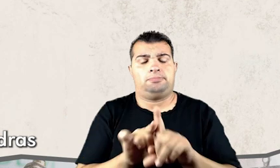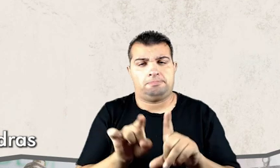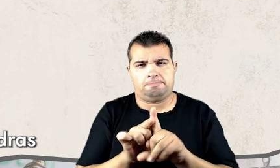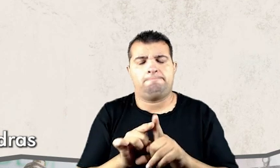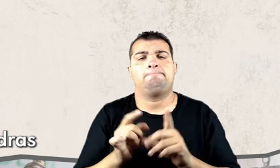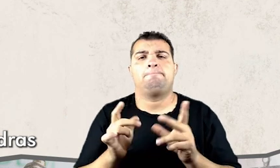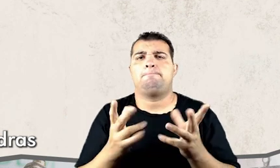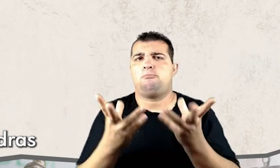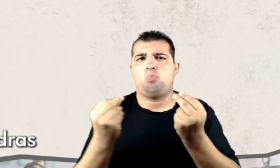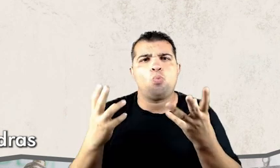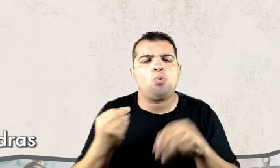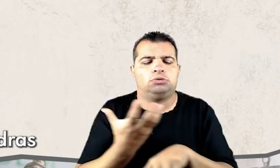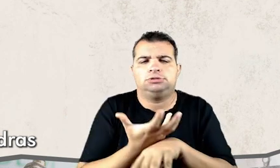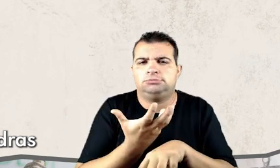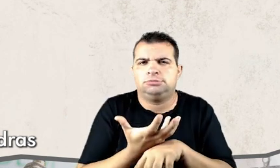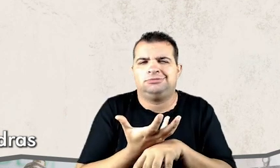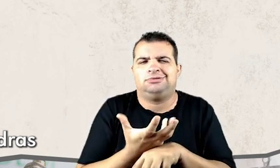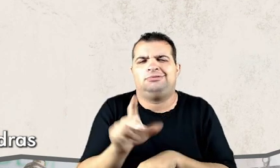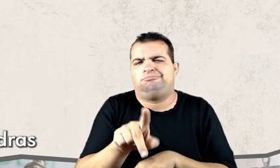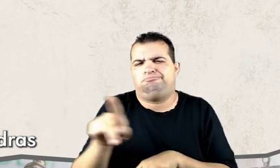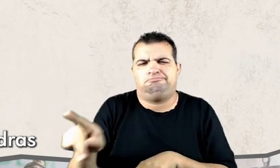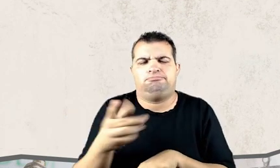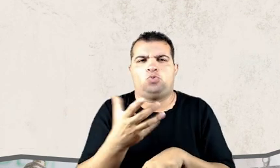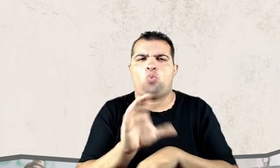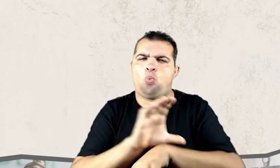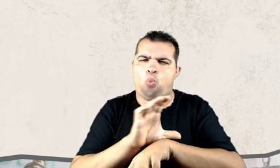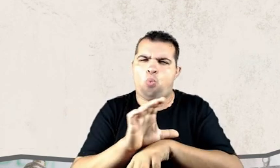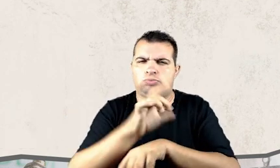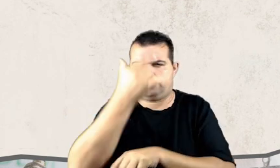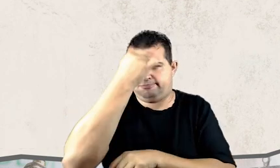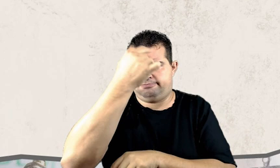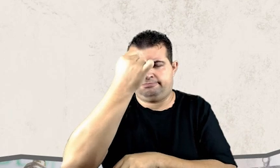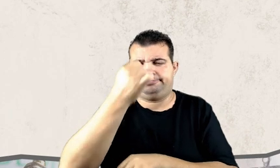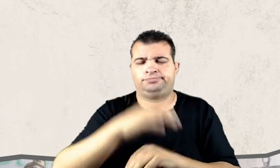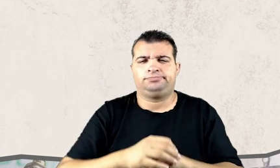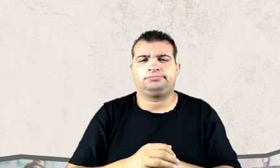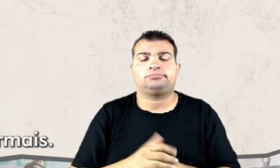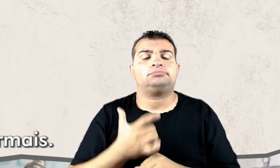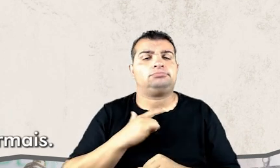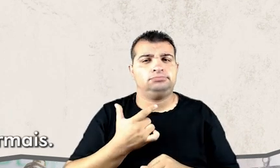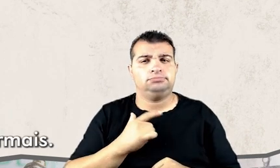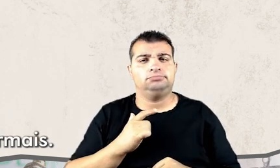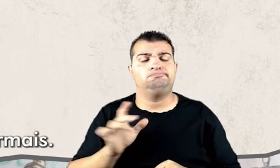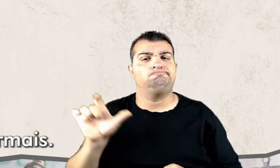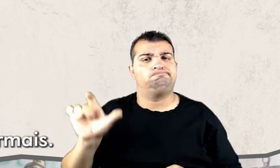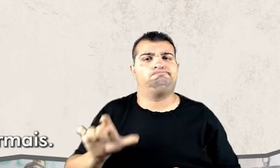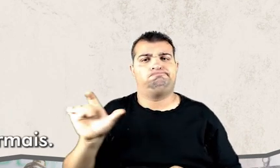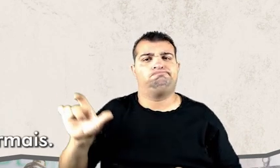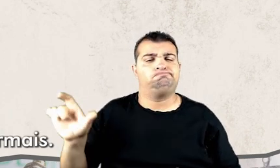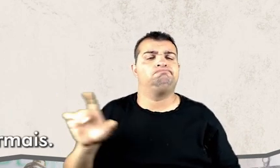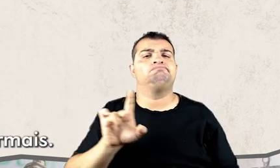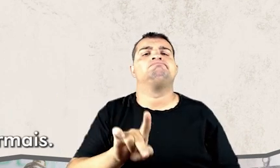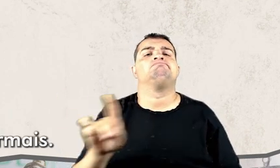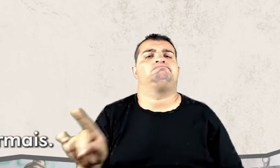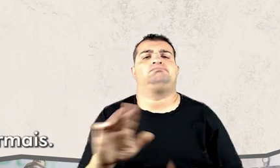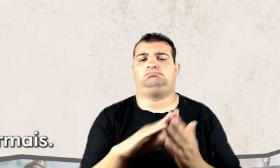acaso, muitas das disciplinas das cátedras dos cursos superiores eram dadas pelos